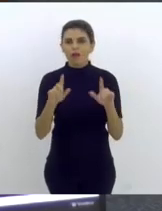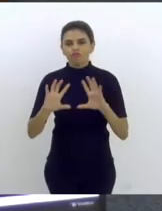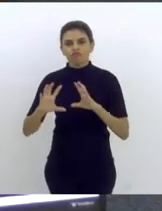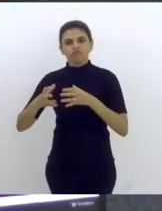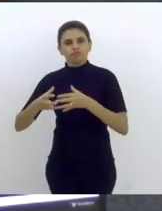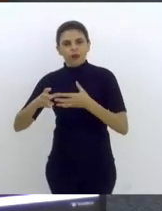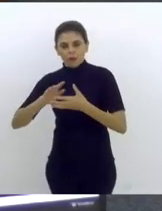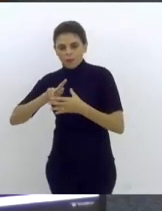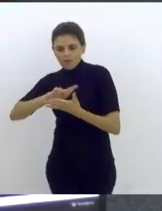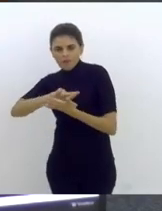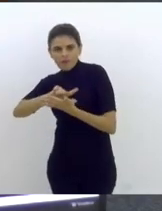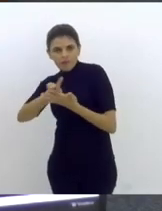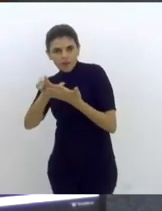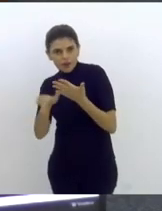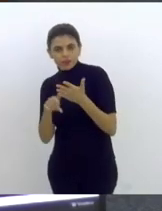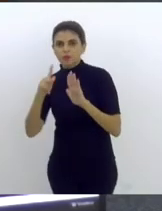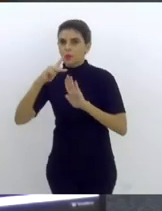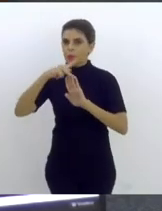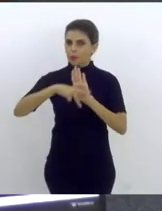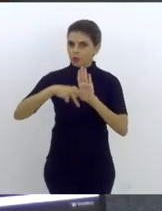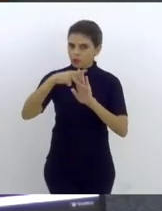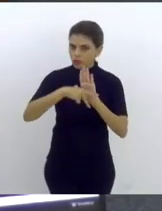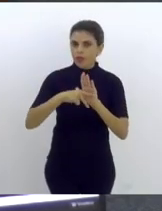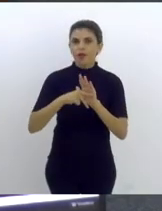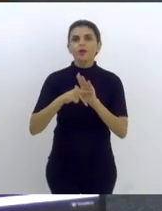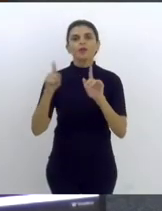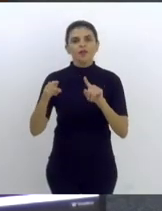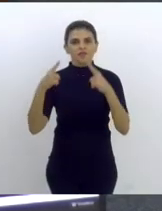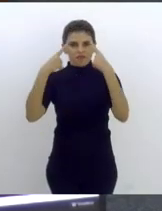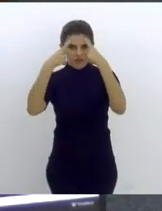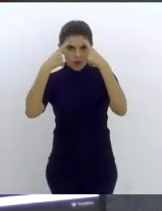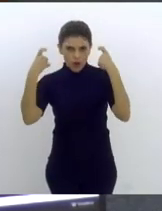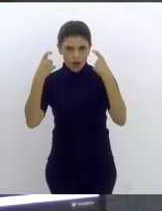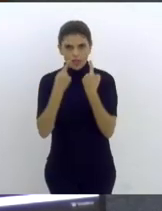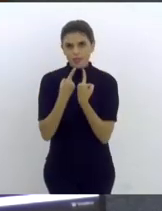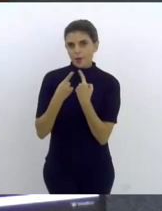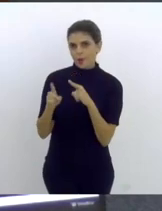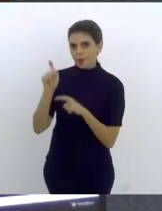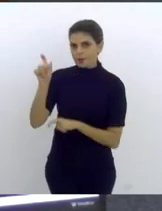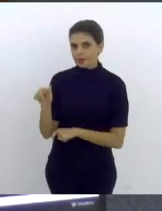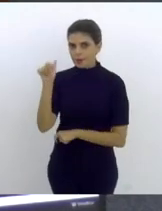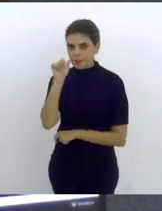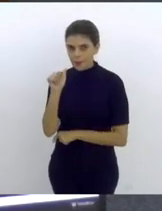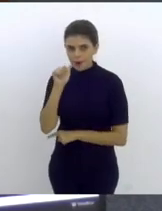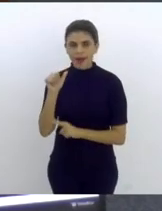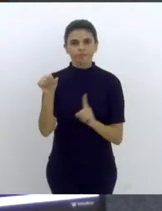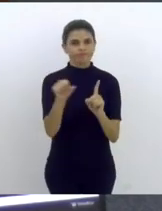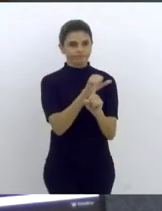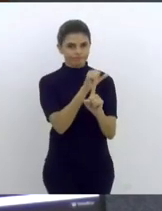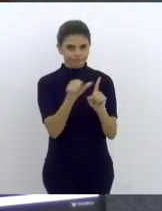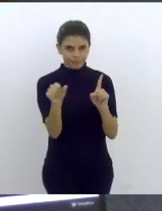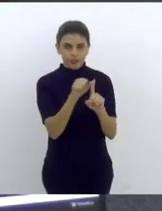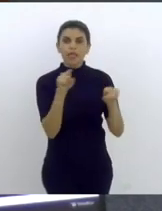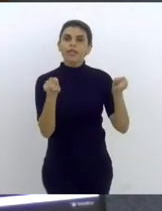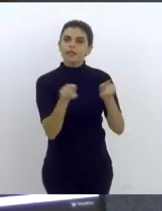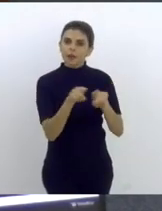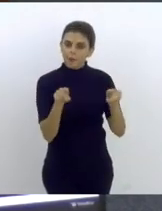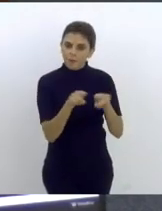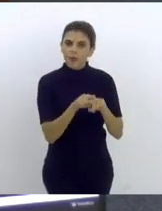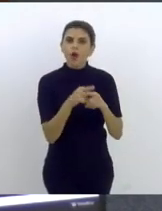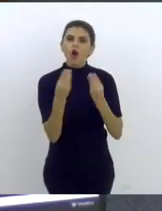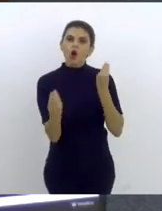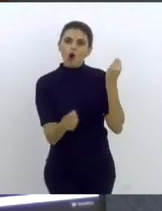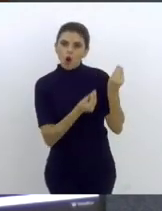pacote de projetos voltados para violência contra mulher e voltados também para o transporte remunerado